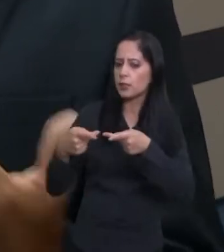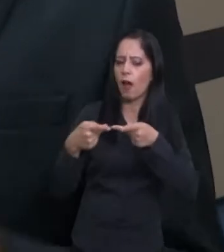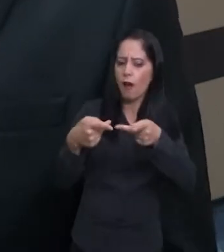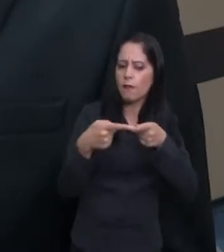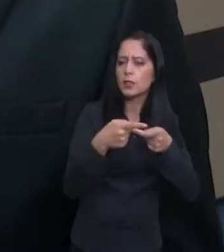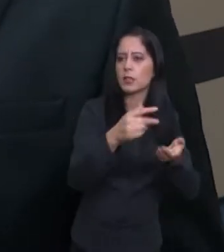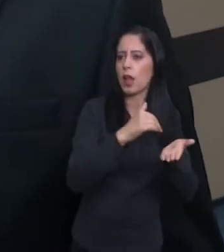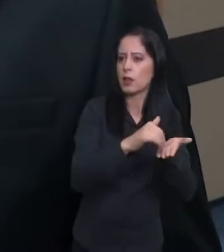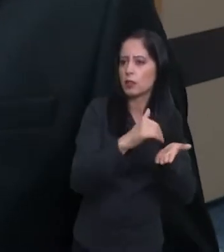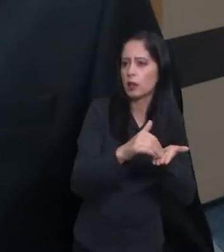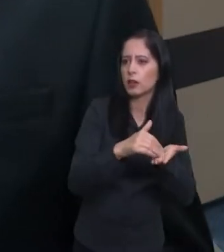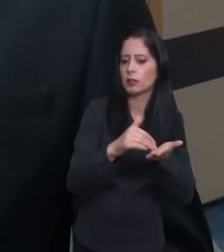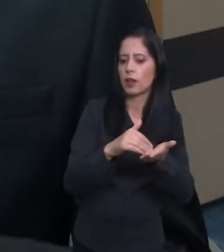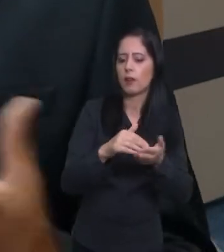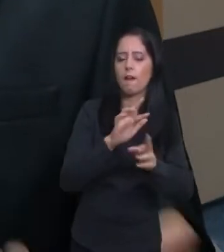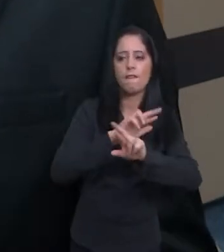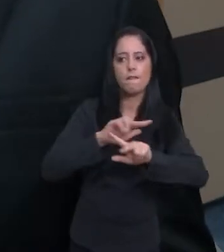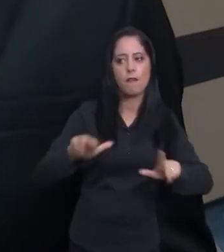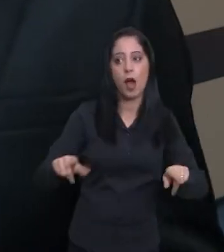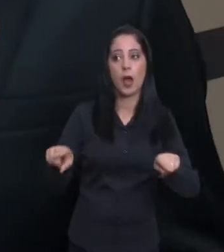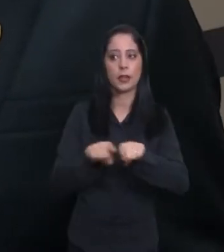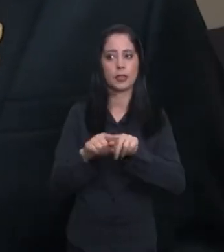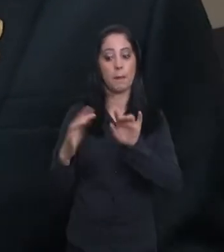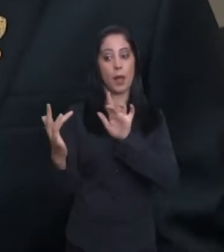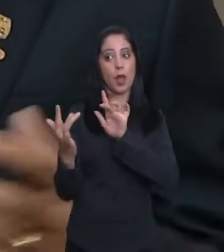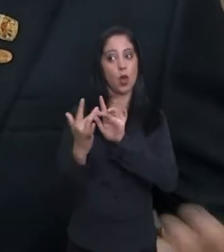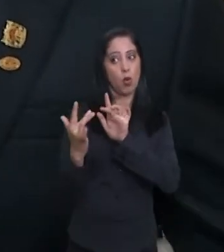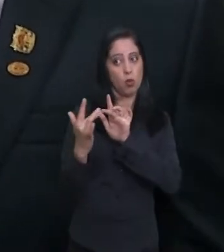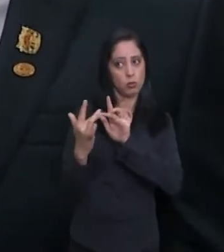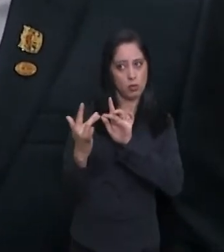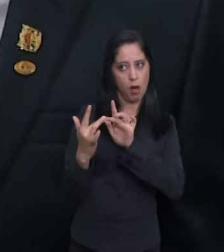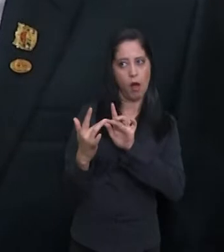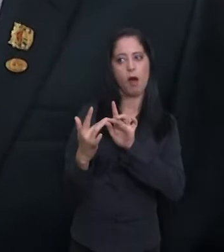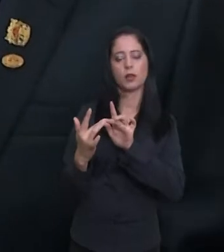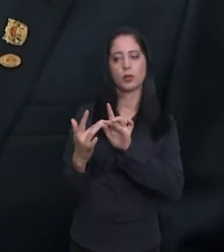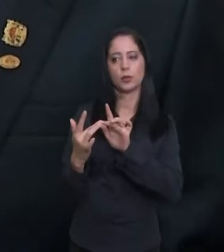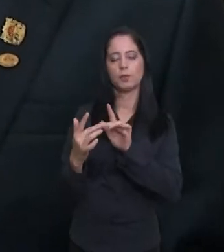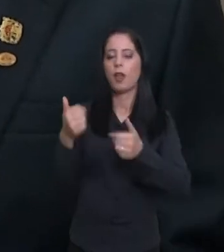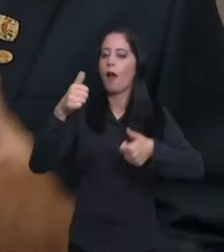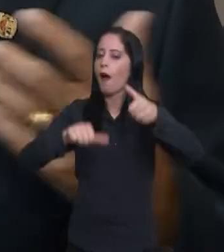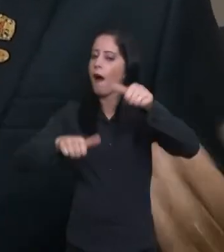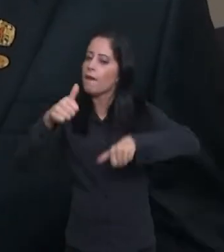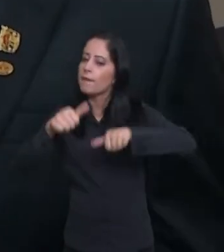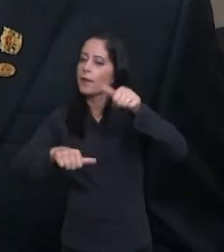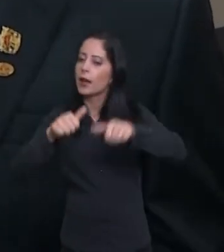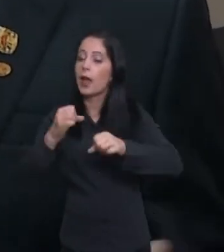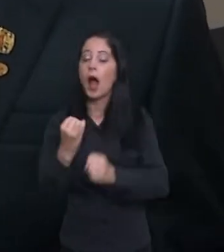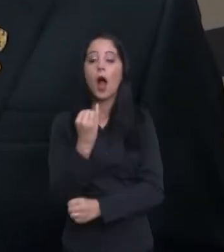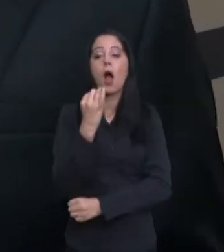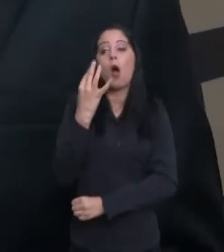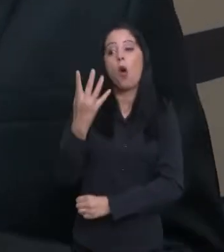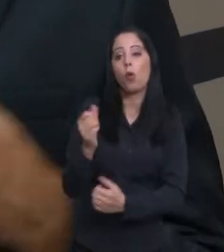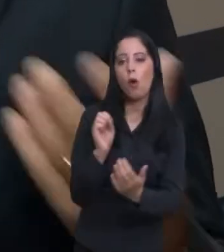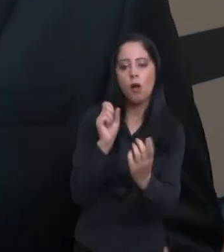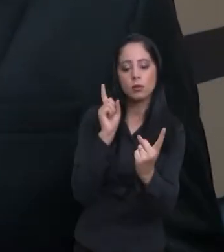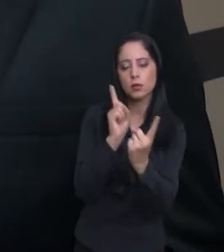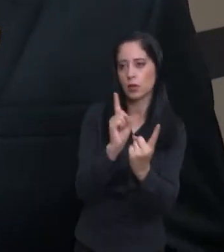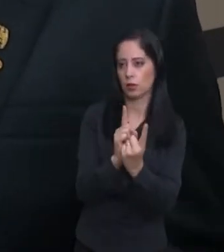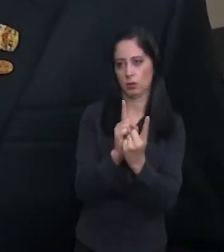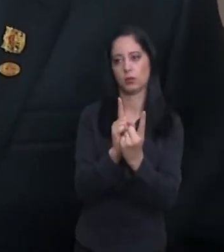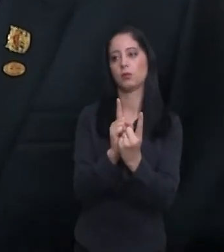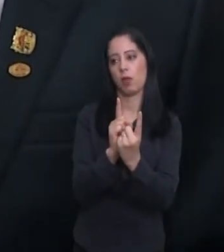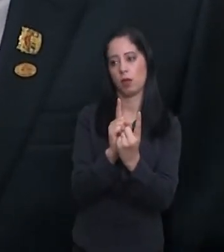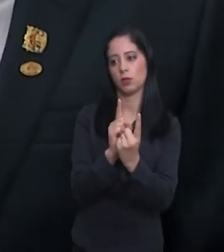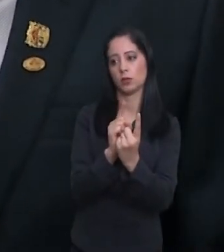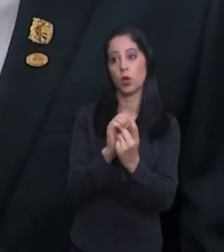os locais visitando a secretaria sempre está em contato com os secretários avaliando os números de atendimentos os